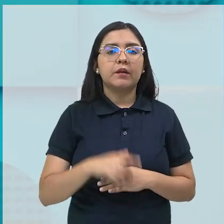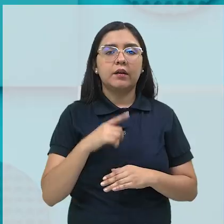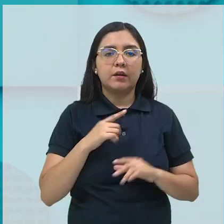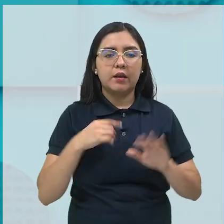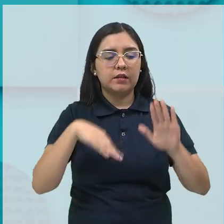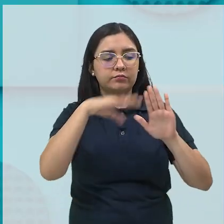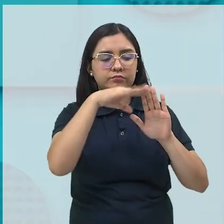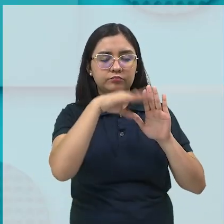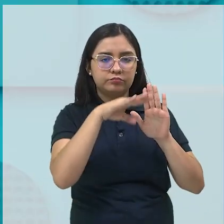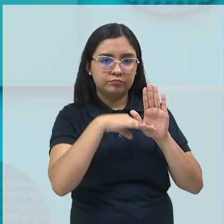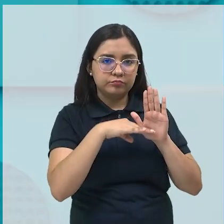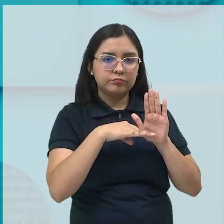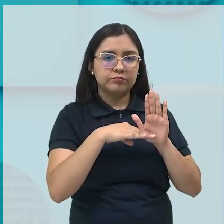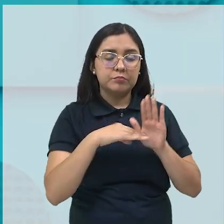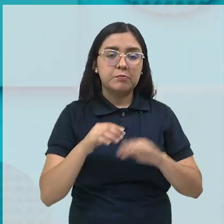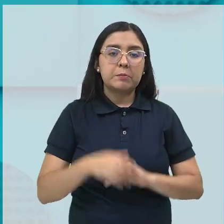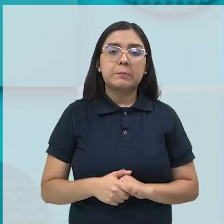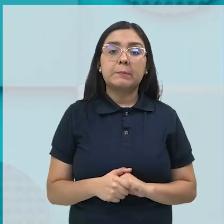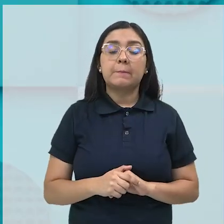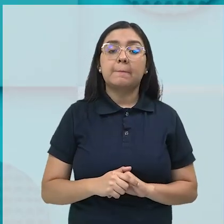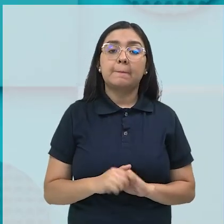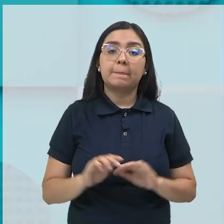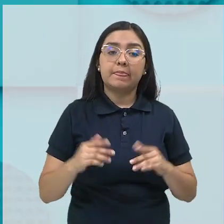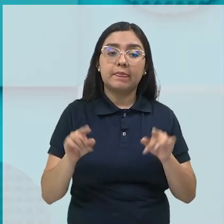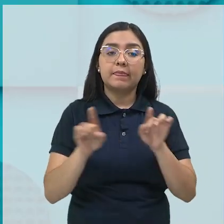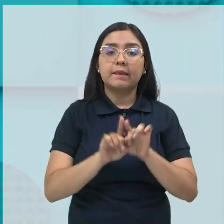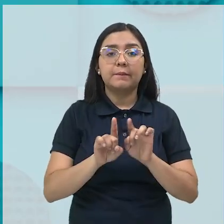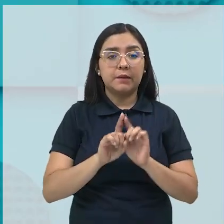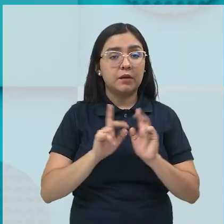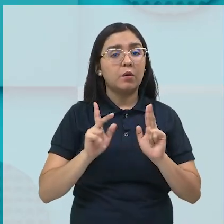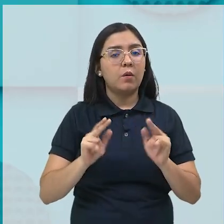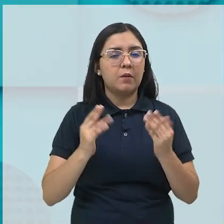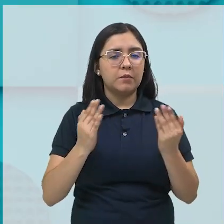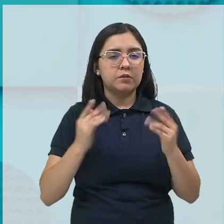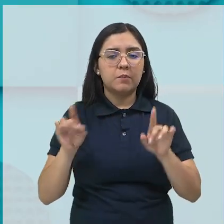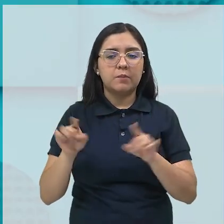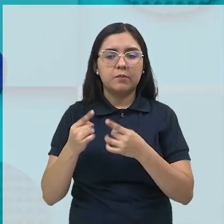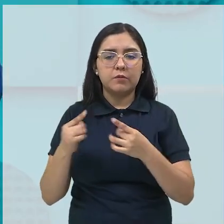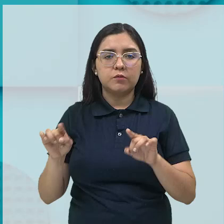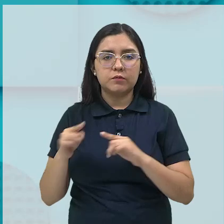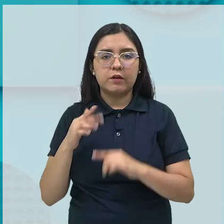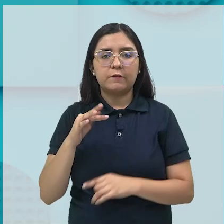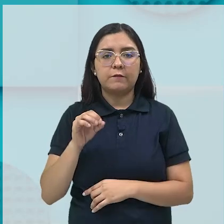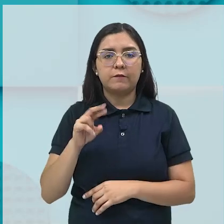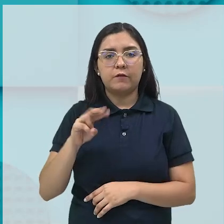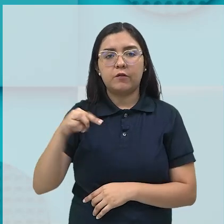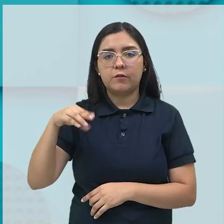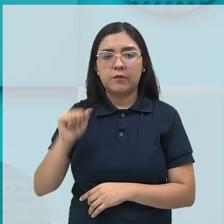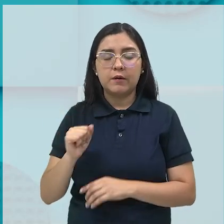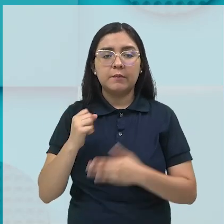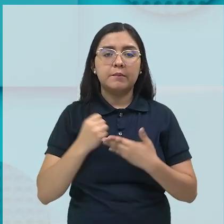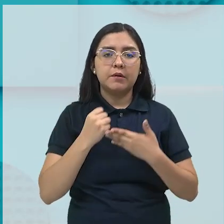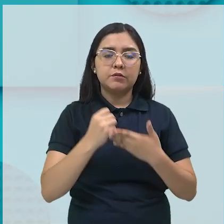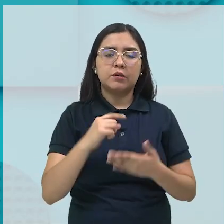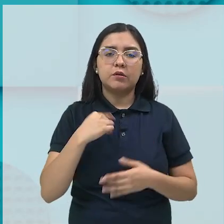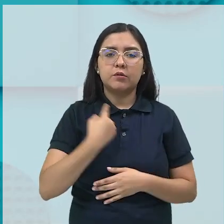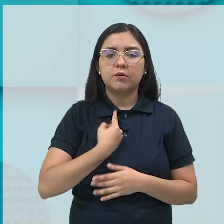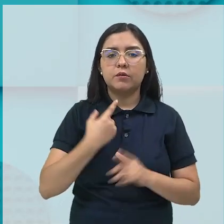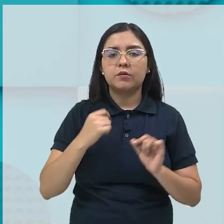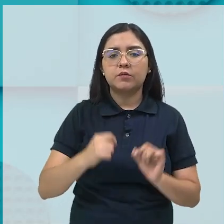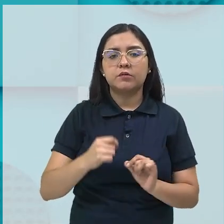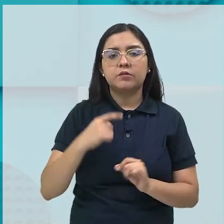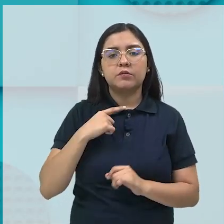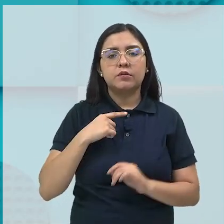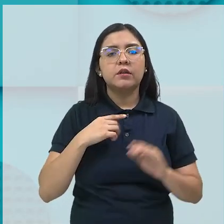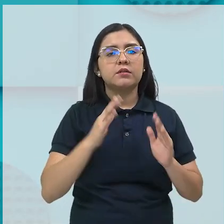estrutura, aquela receita, não é mesmo? Assim acontece com a música. A forma é exatamente para ajudar a gente a ter